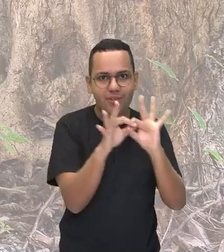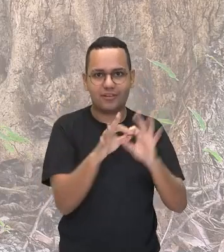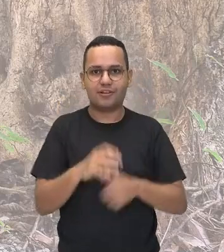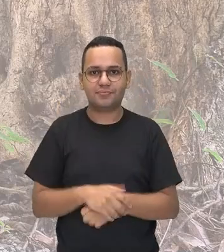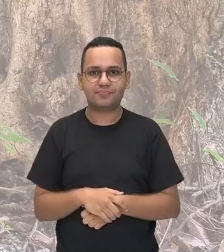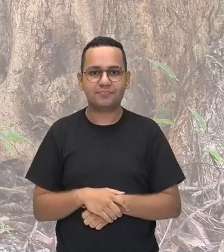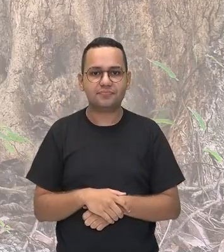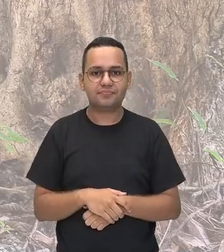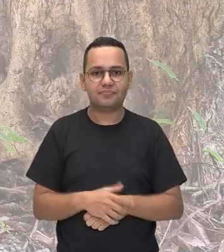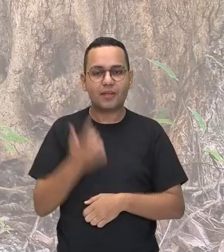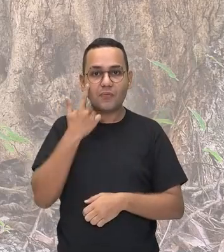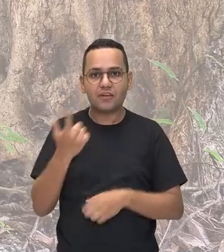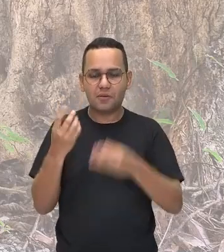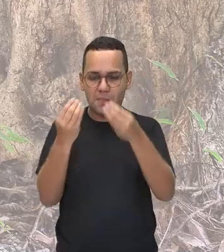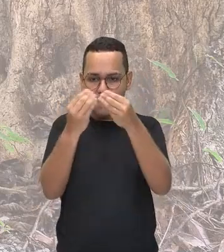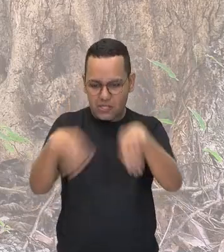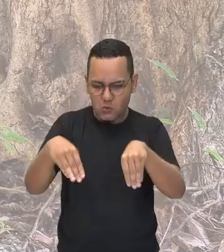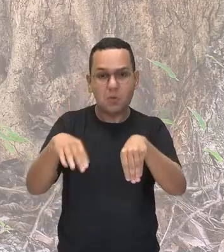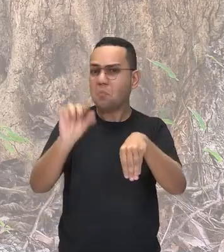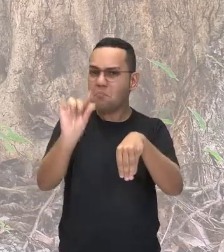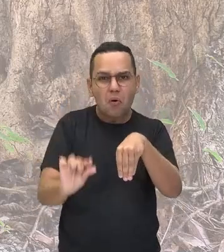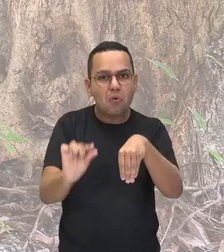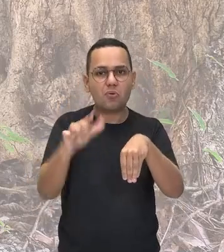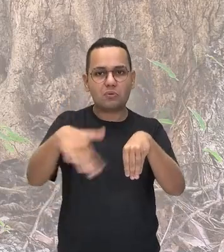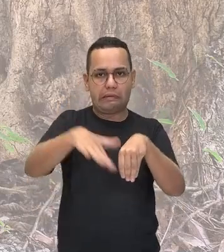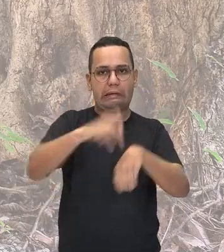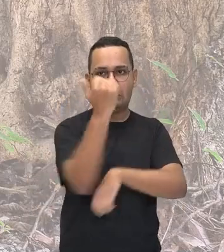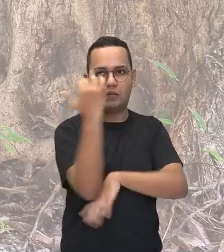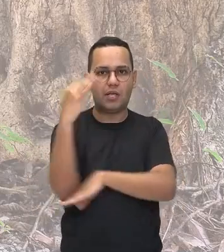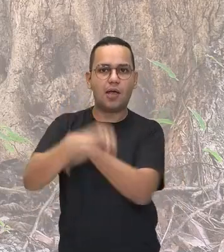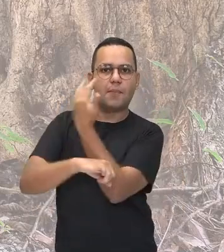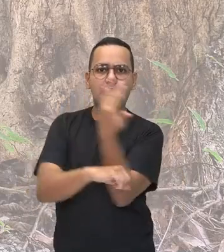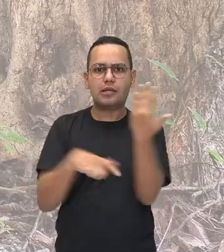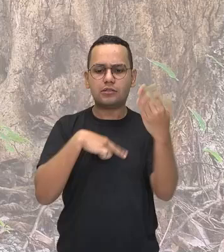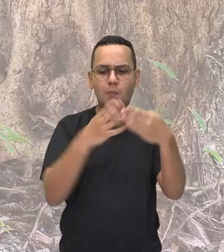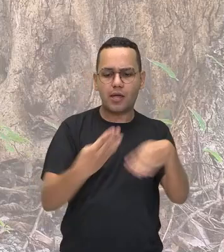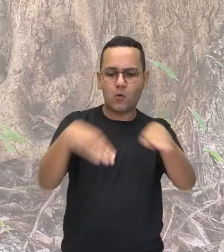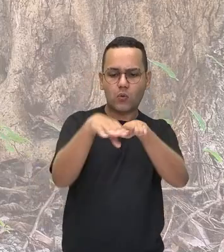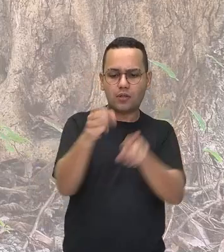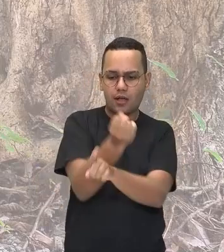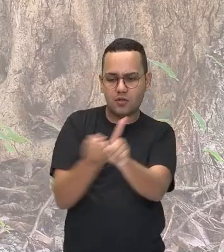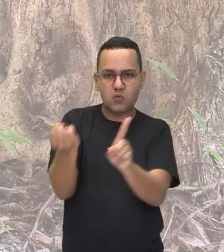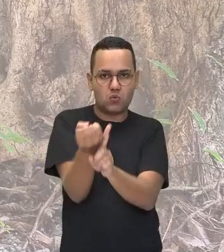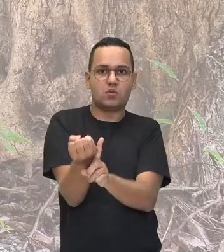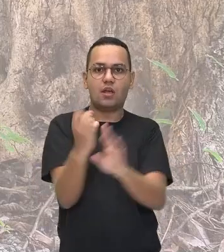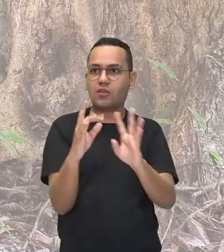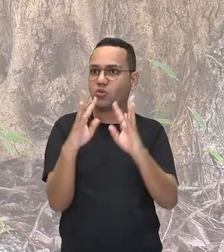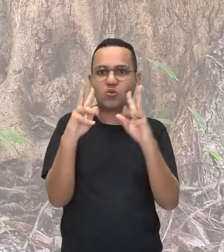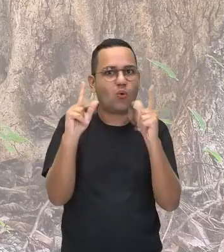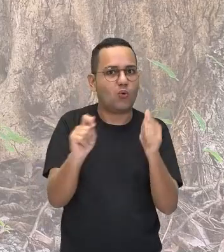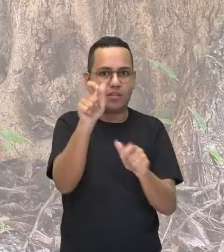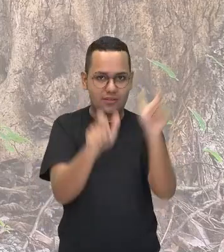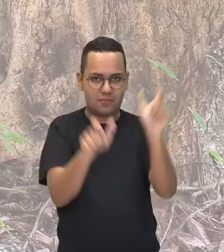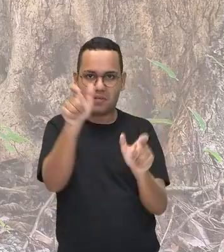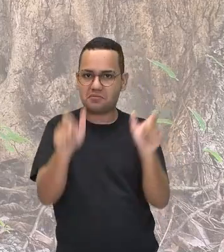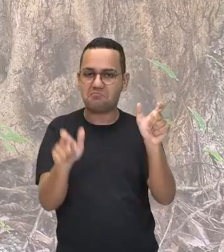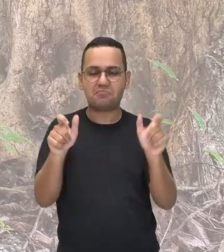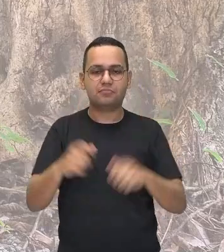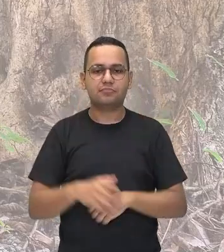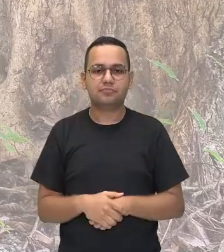riscos e escassez ambiental, ela constrói uma equidade social, ou seja, ela tenta igualar a sociedade, mesmo,